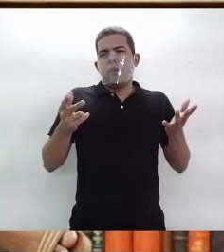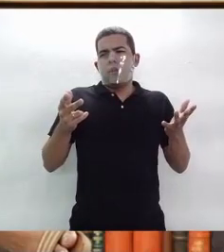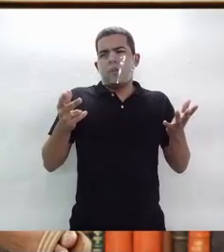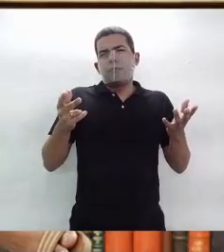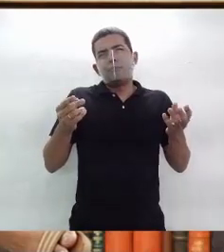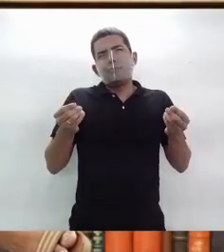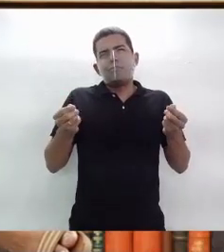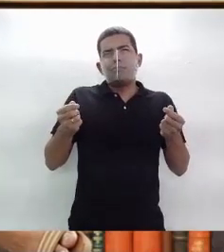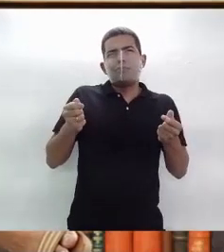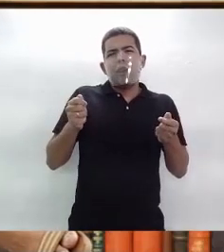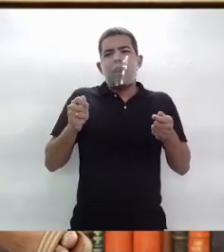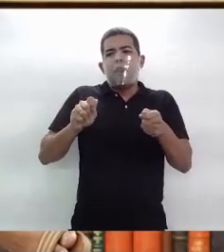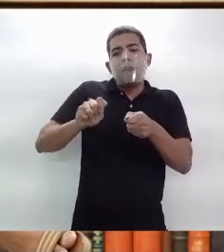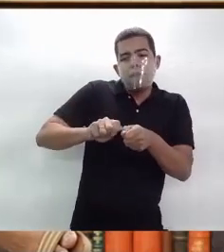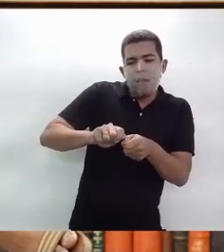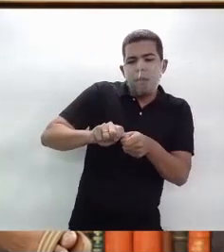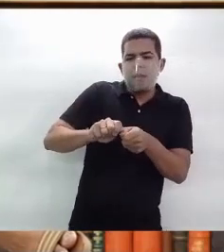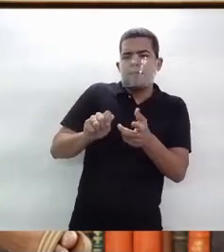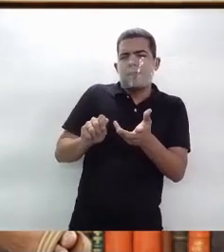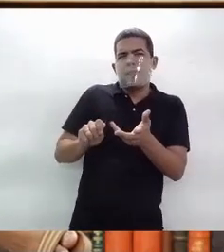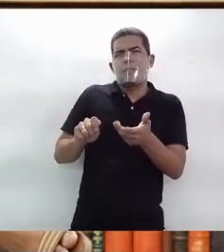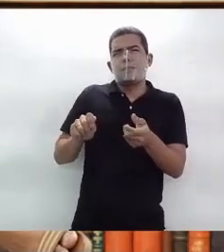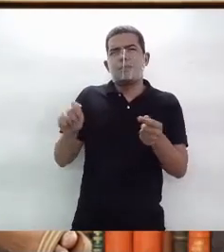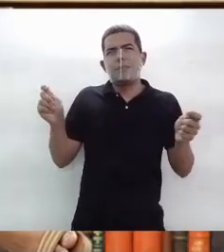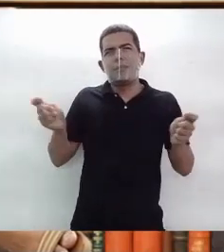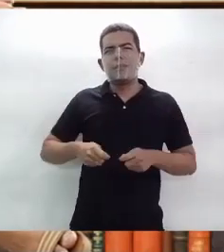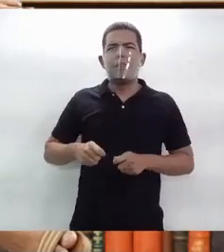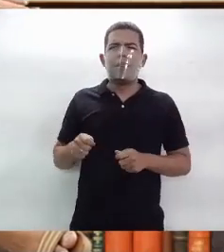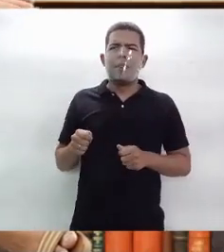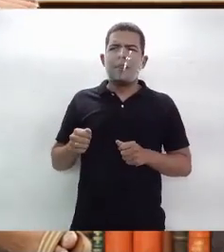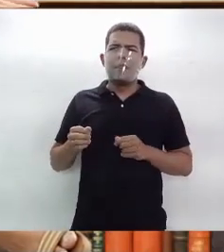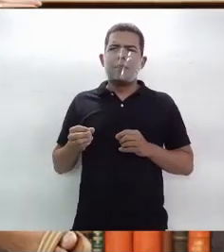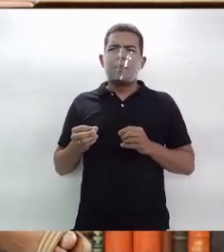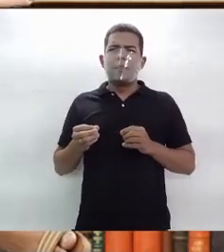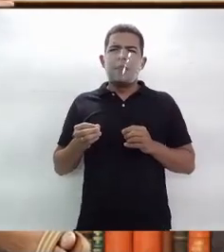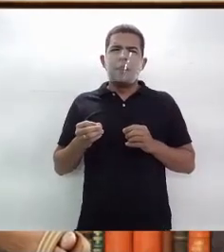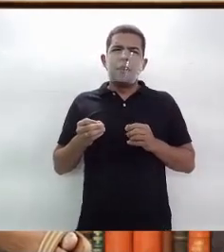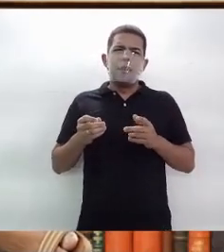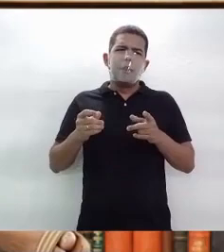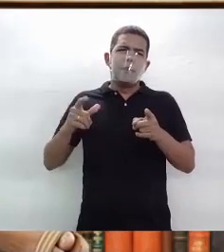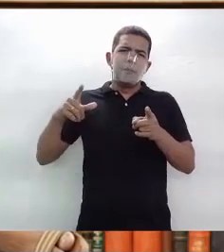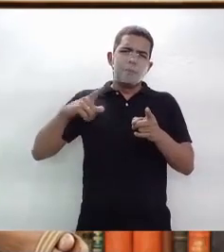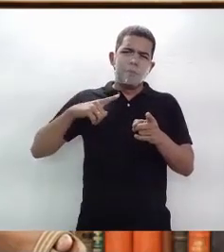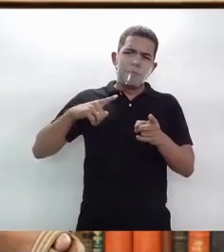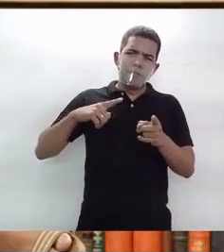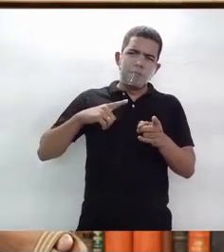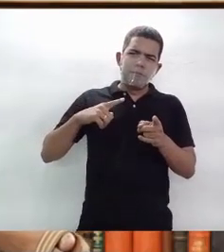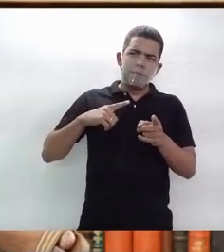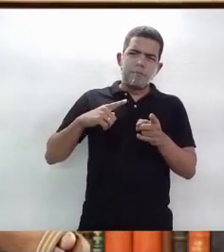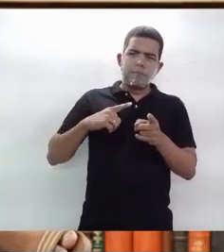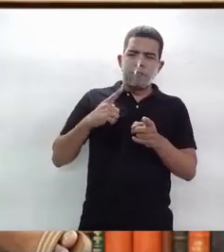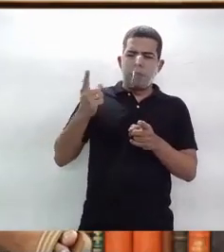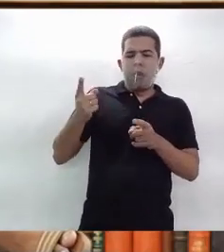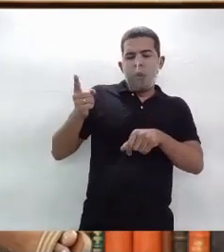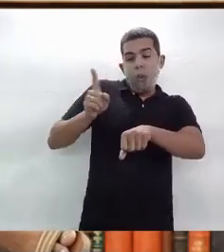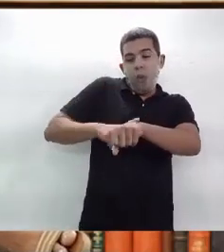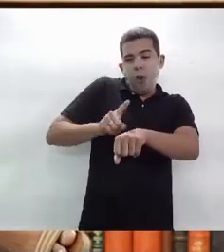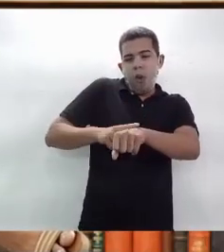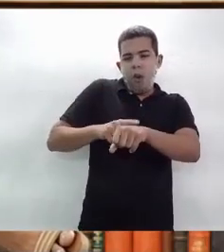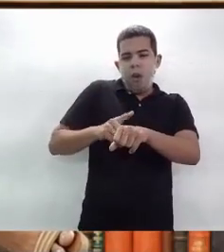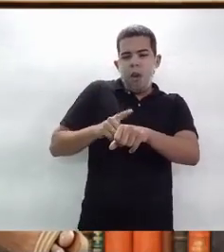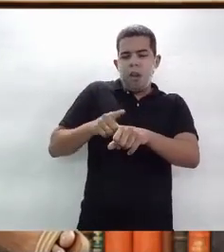realizados, né? Não digo não só realizados, mas que eles possam ter um momento para